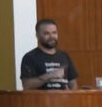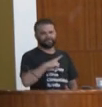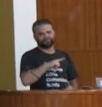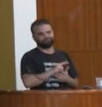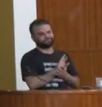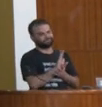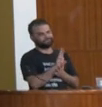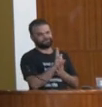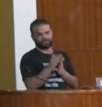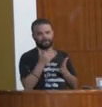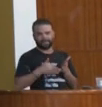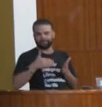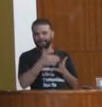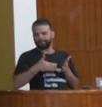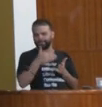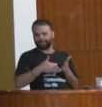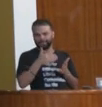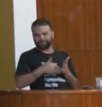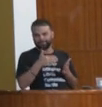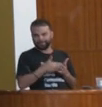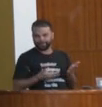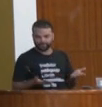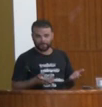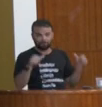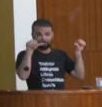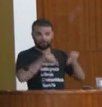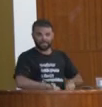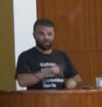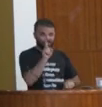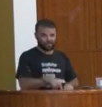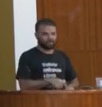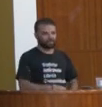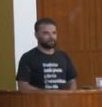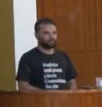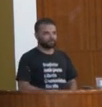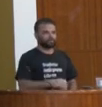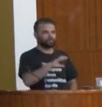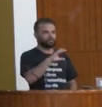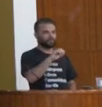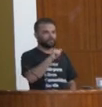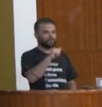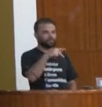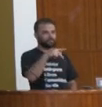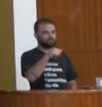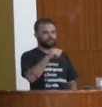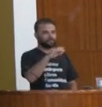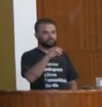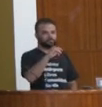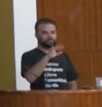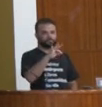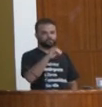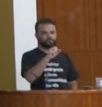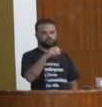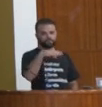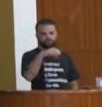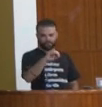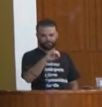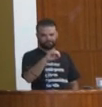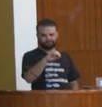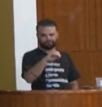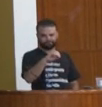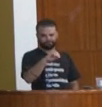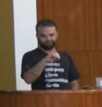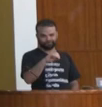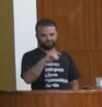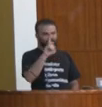barreiras, mas a pior é o capacitismo. Né? E o capacitismo, gente, que